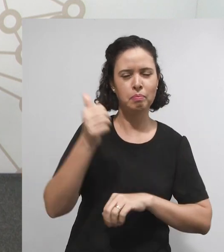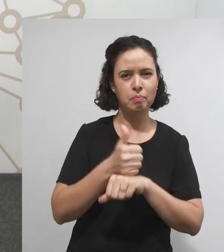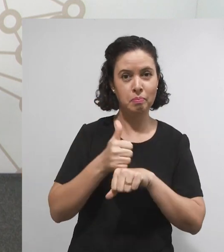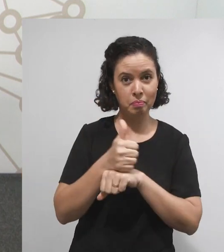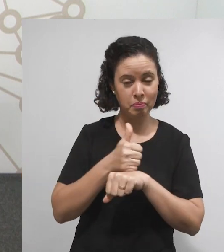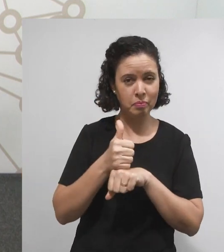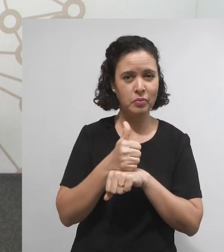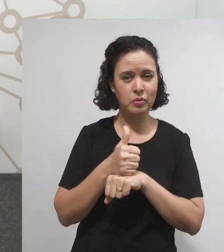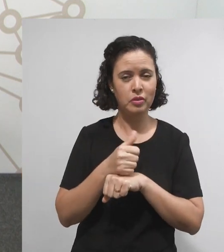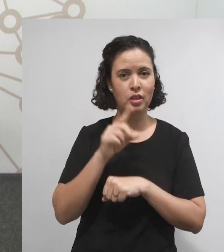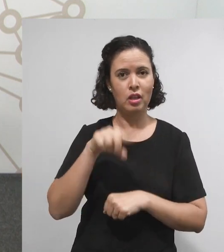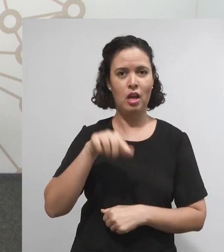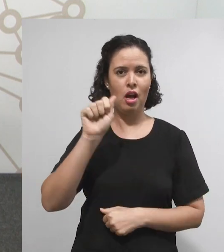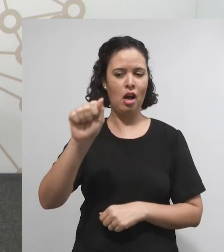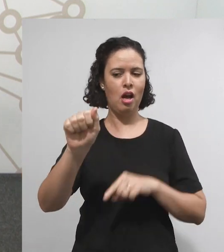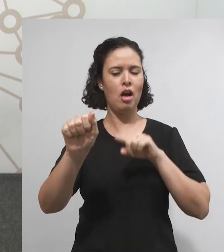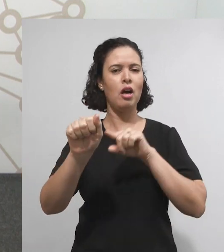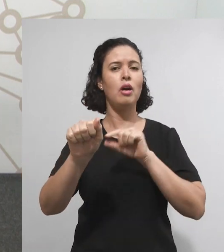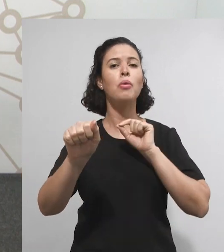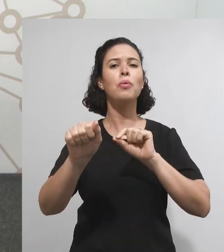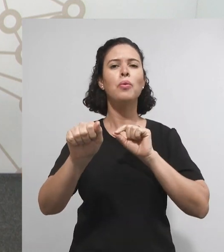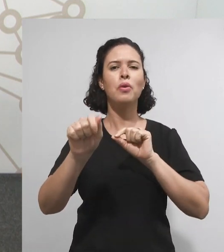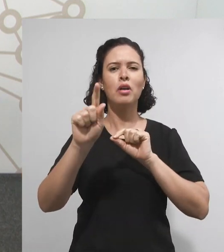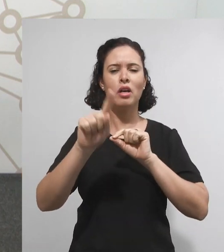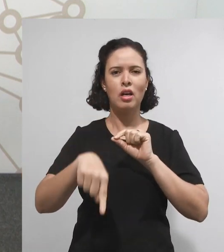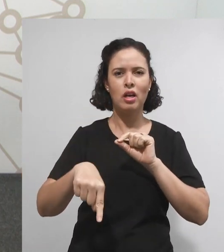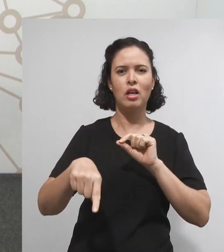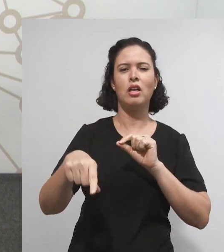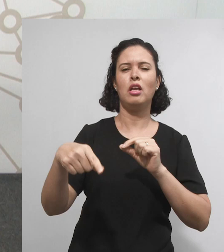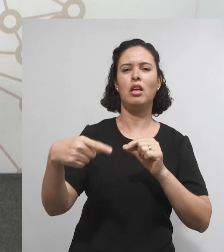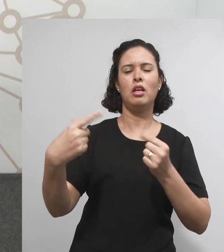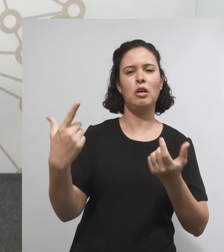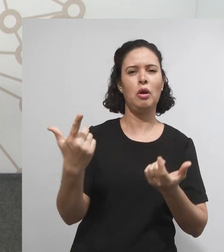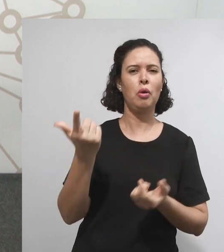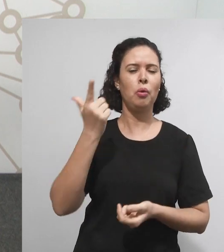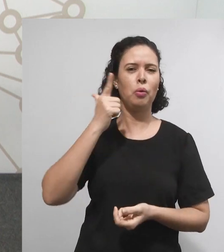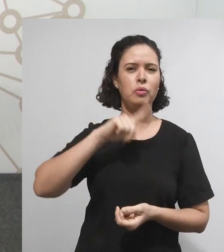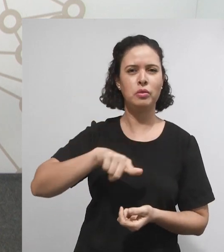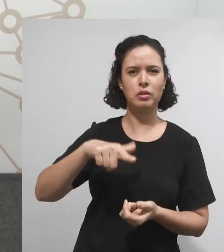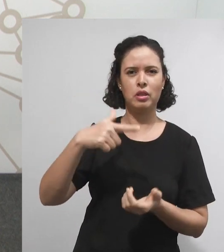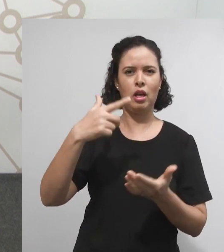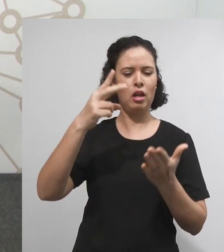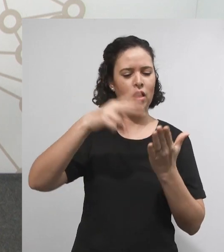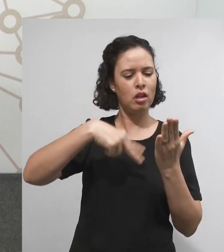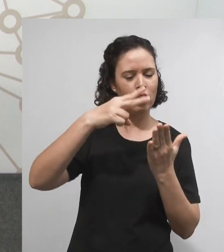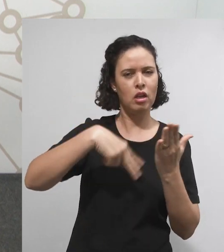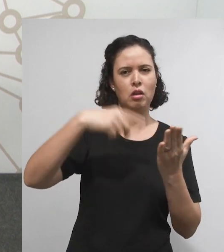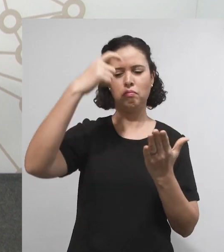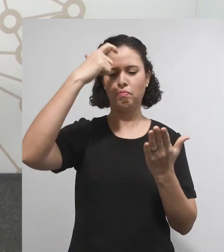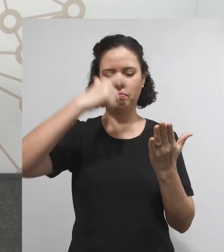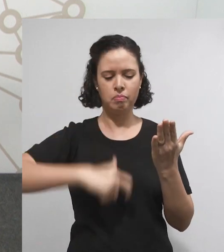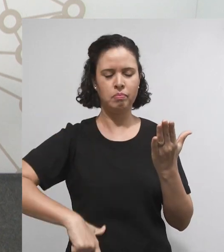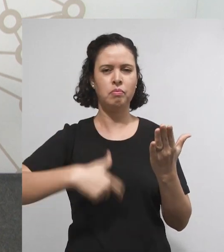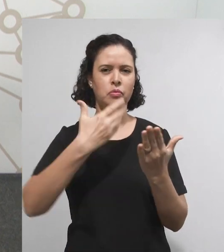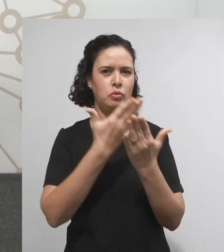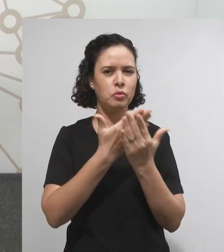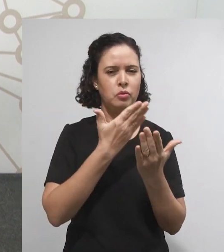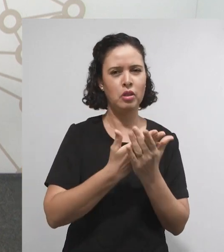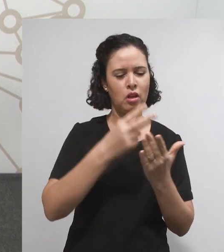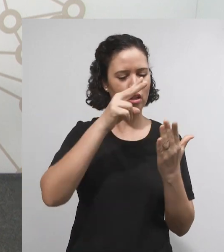adversidades. Com o seu ar, alimenta as antologias, biografias,